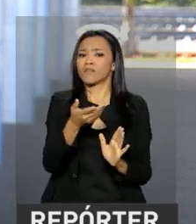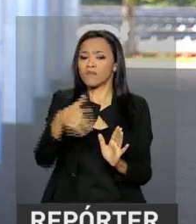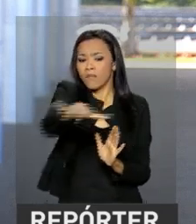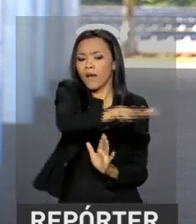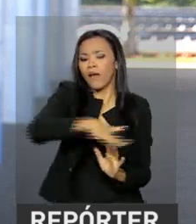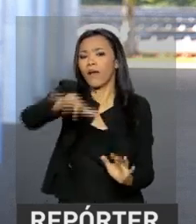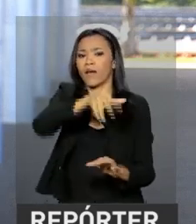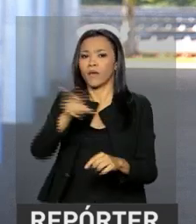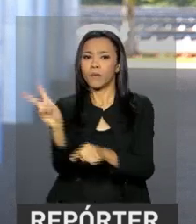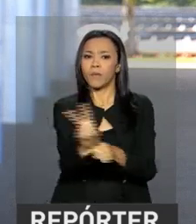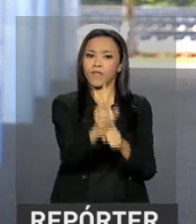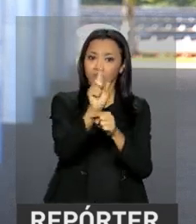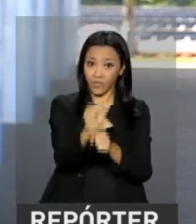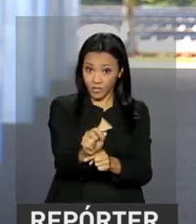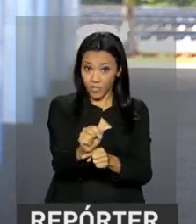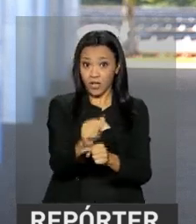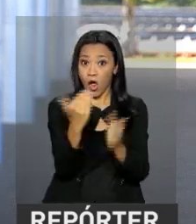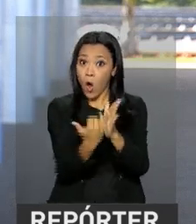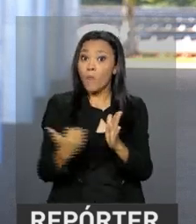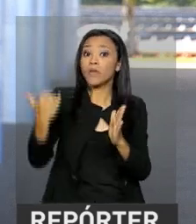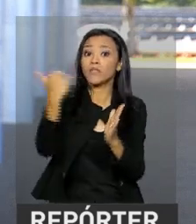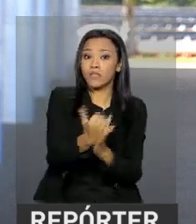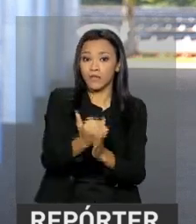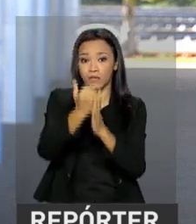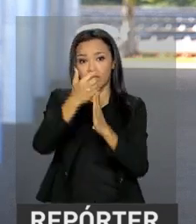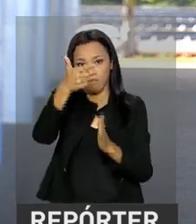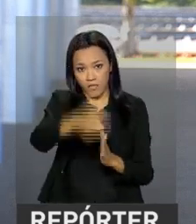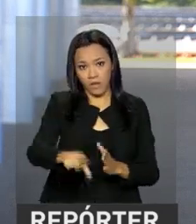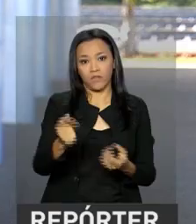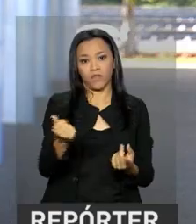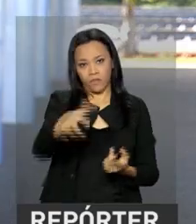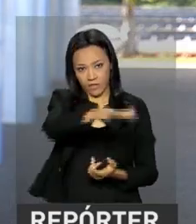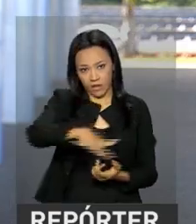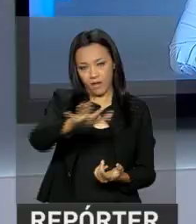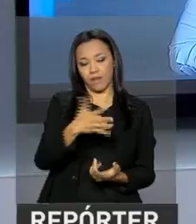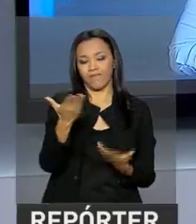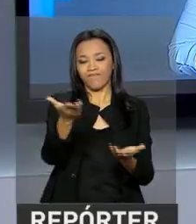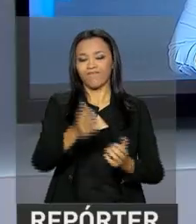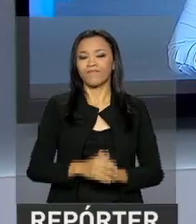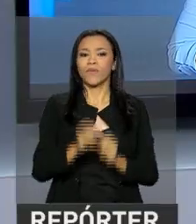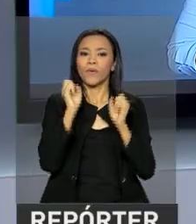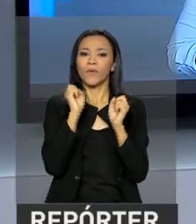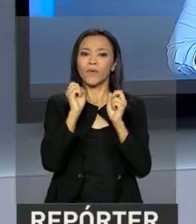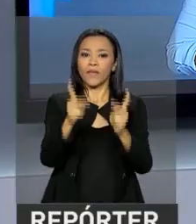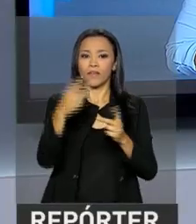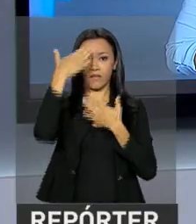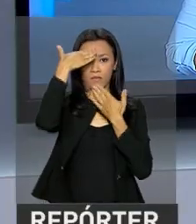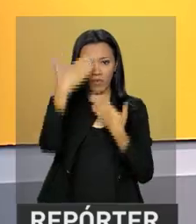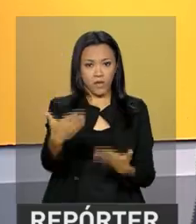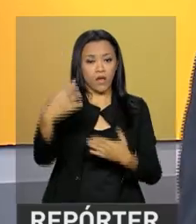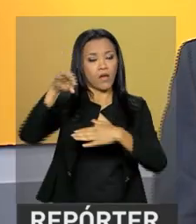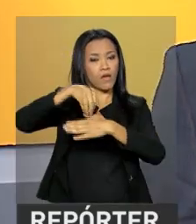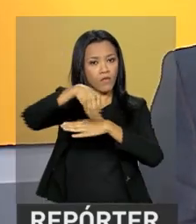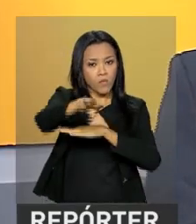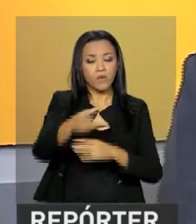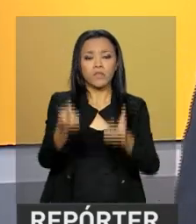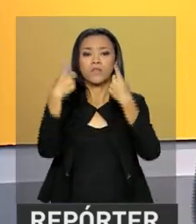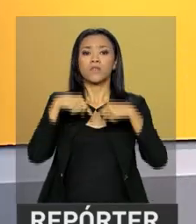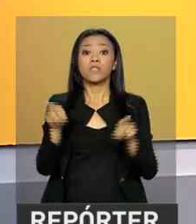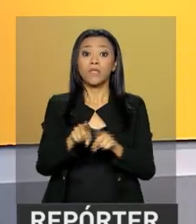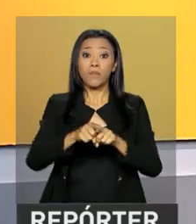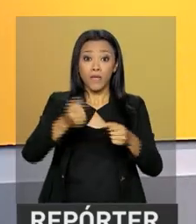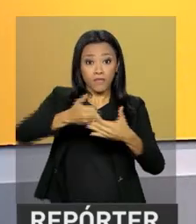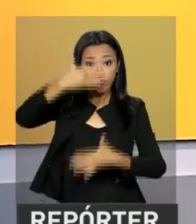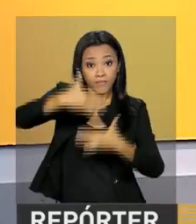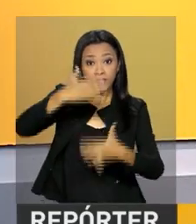aumentando as fontes de financiamento do agronegócio leandra com você toca isso obrigado pelas suas informações e pelas redes sociais